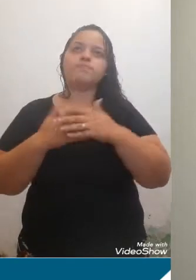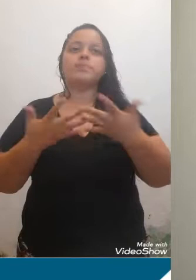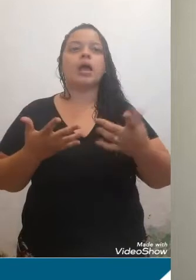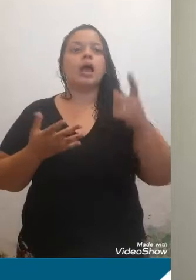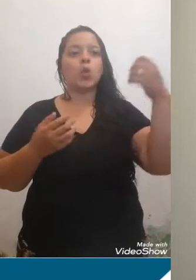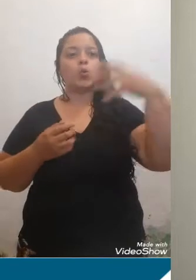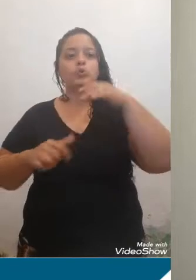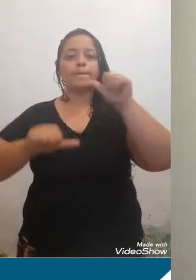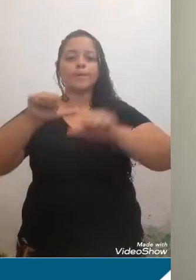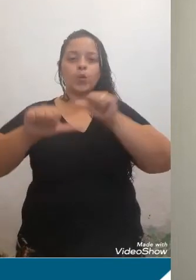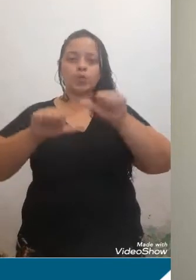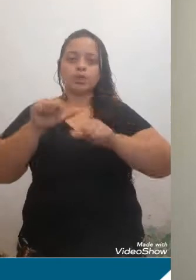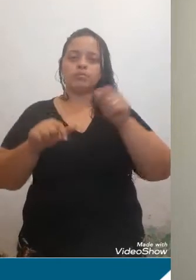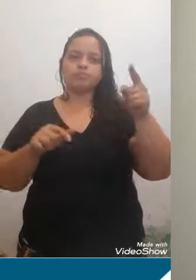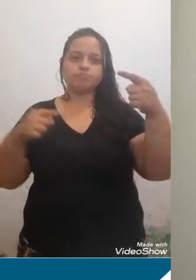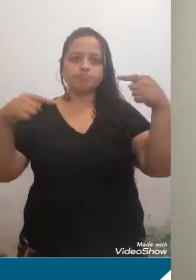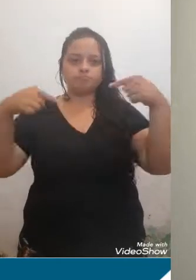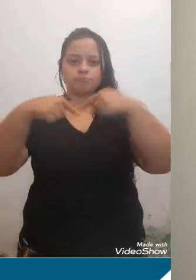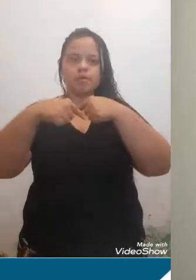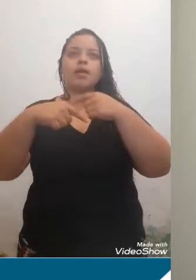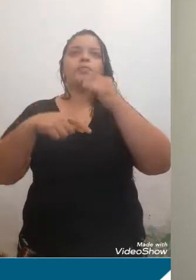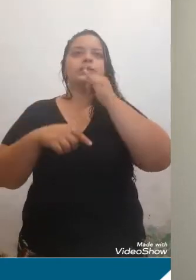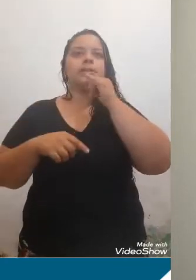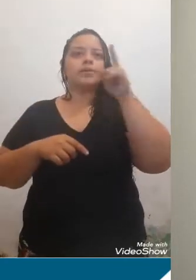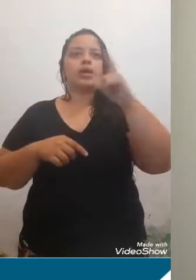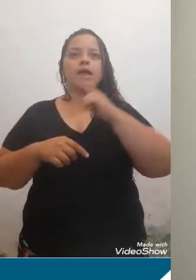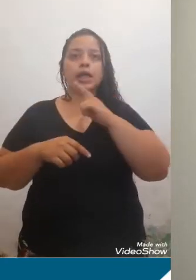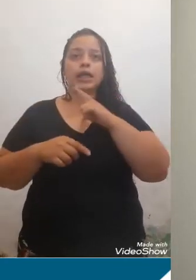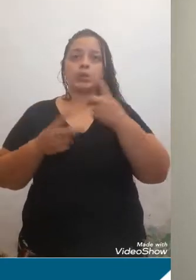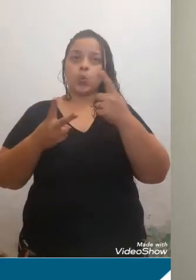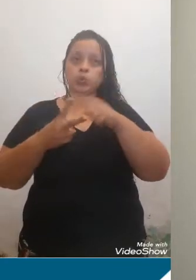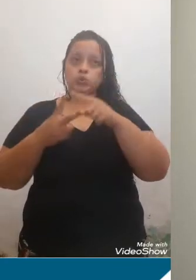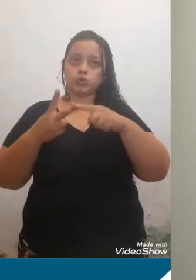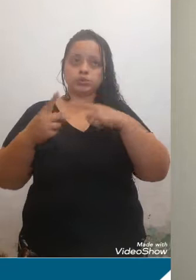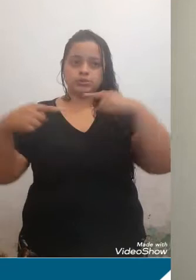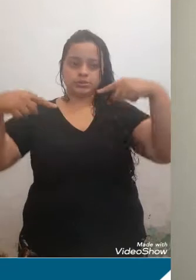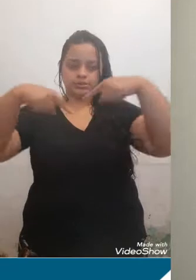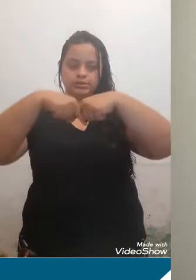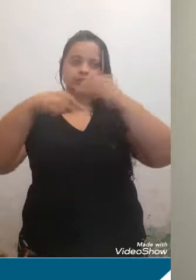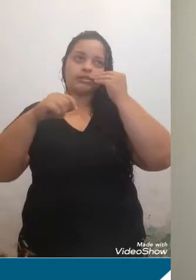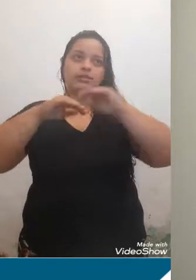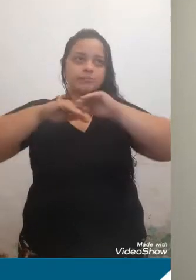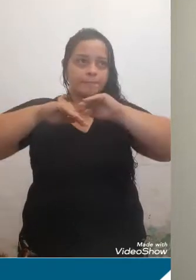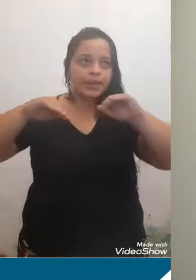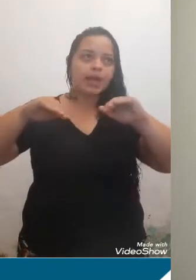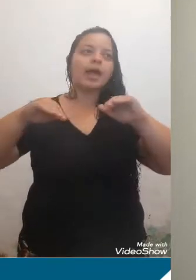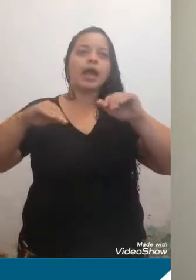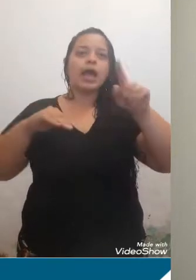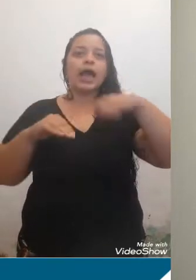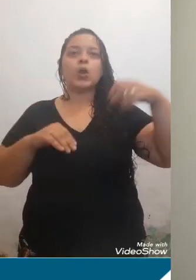Quando a luz muda seu trajeto? Então, vamos lá. Ao atingir uma superfície de separação entre dois meios e mudar de